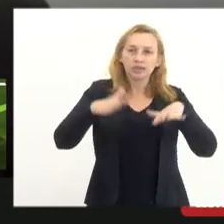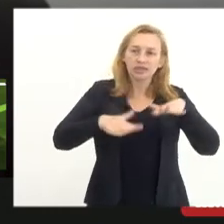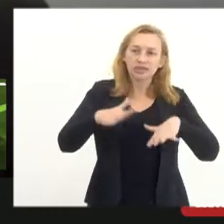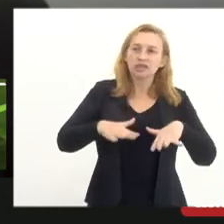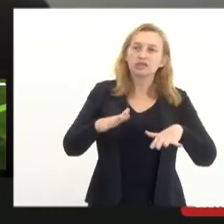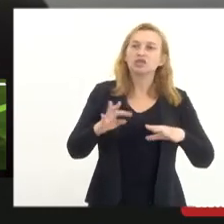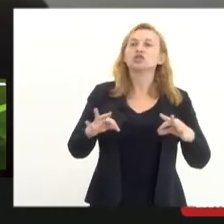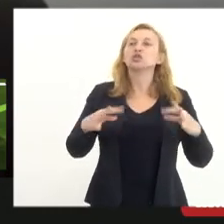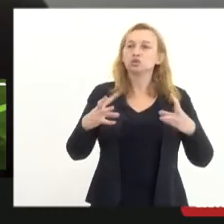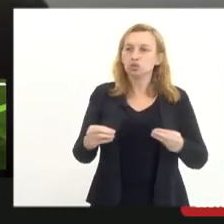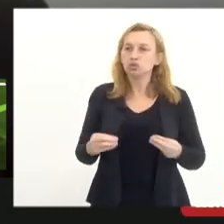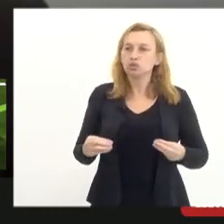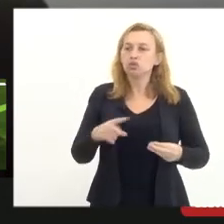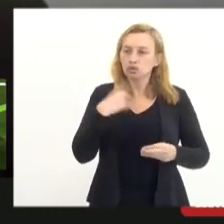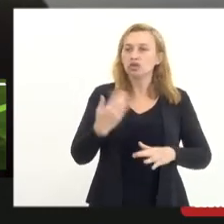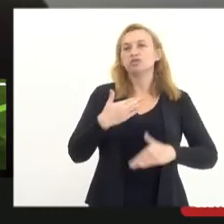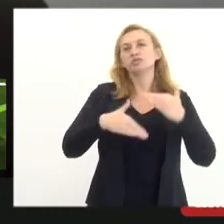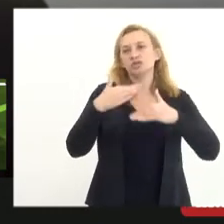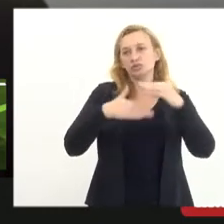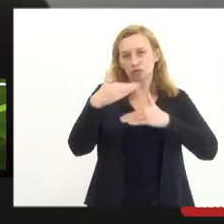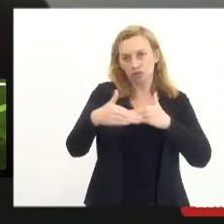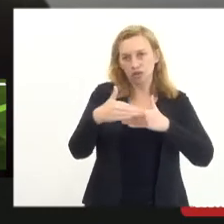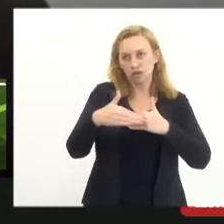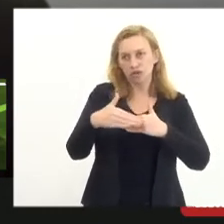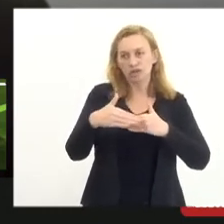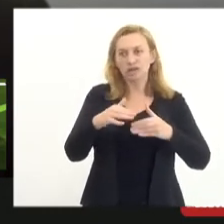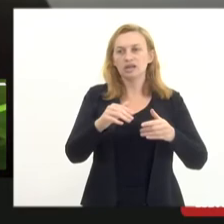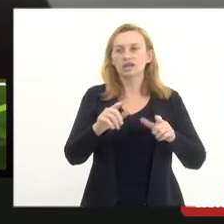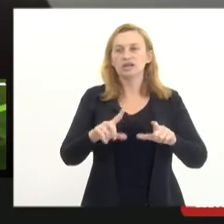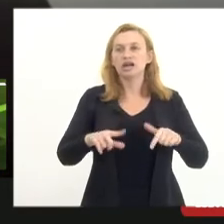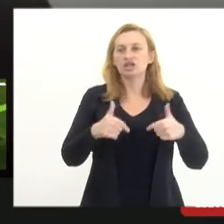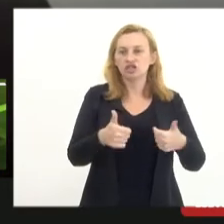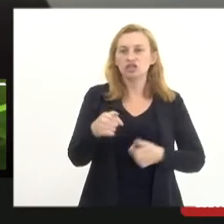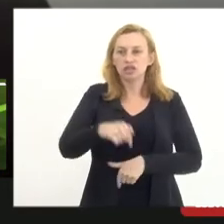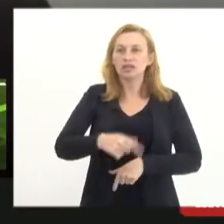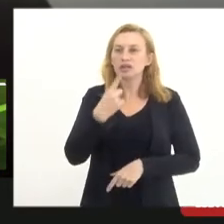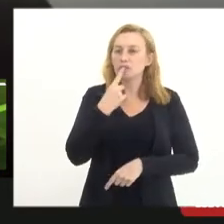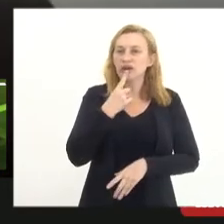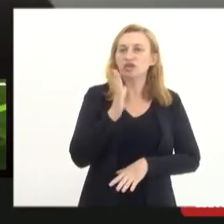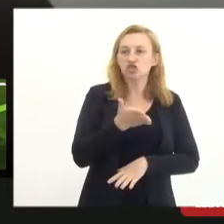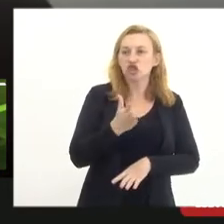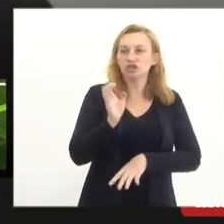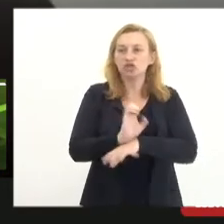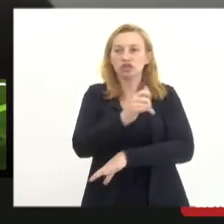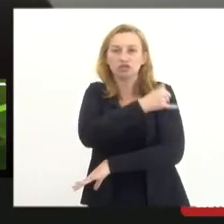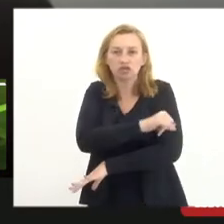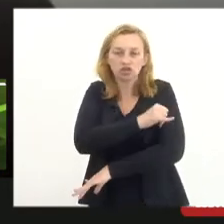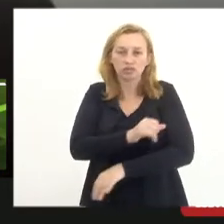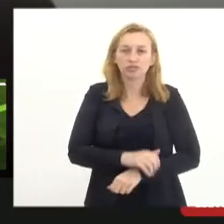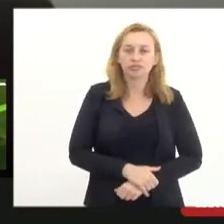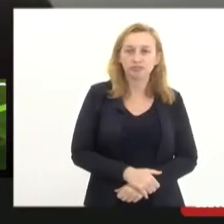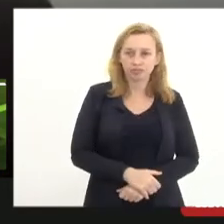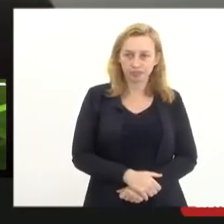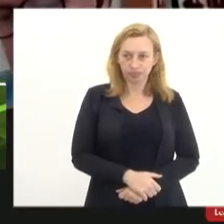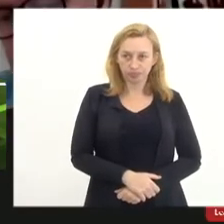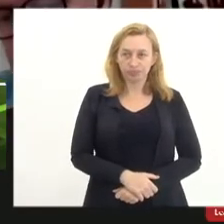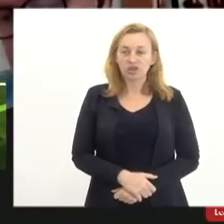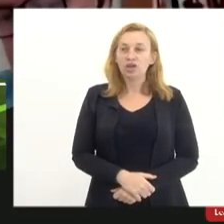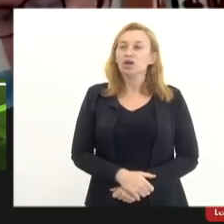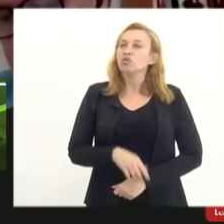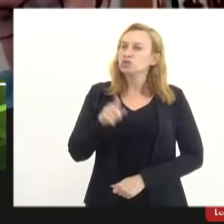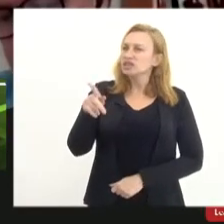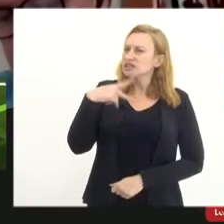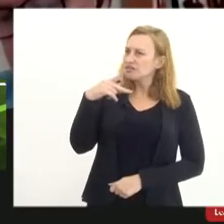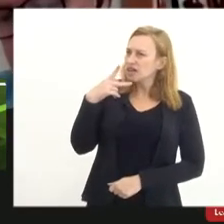economicidade, nós vamos desenvolver esses ativos aqui, que estão bem próximos aí do estado do Rio de Janeiro. Você